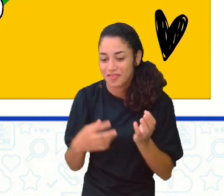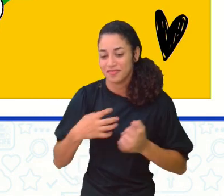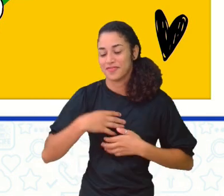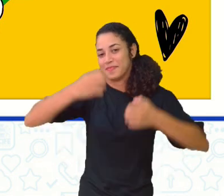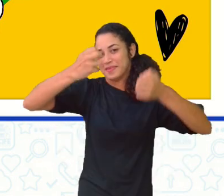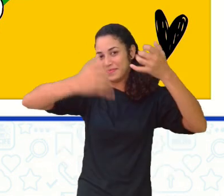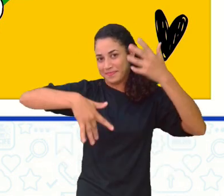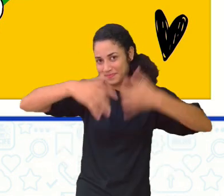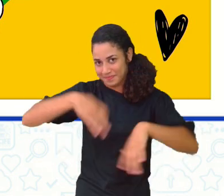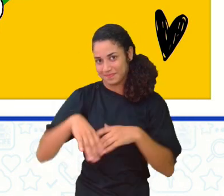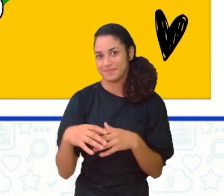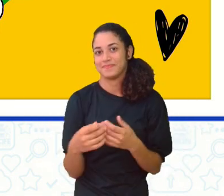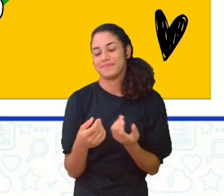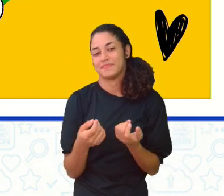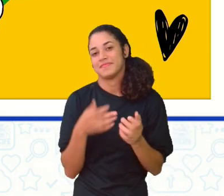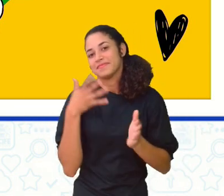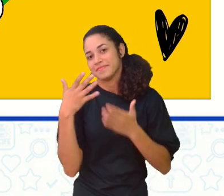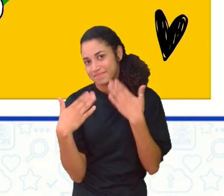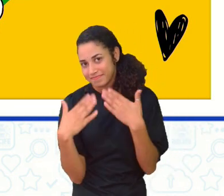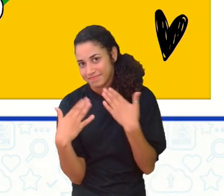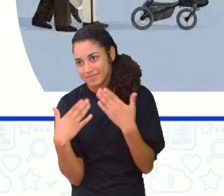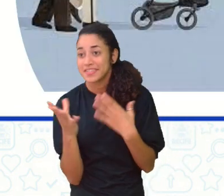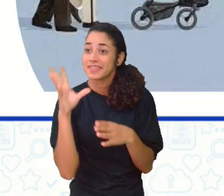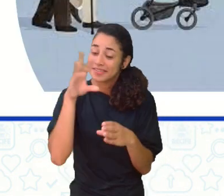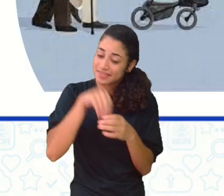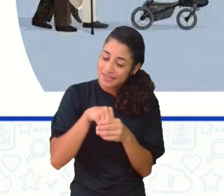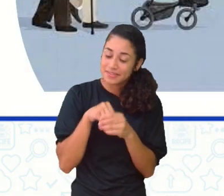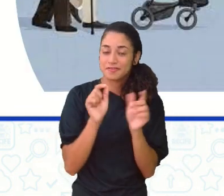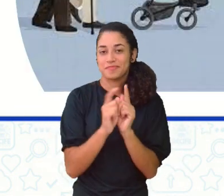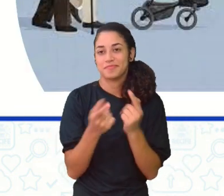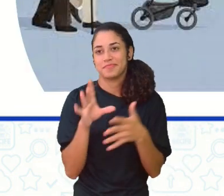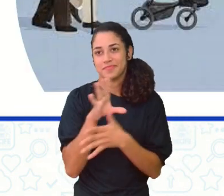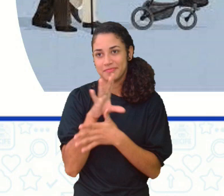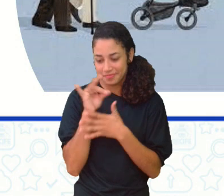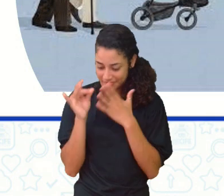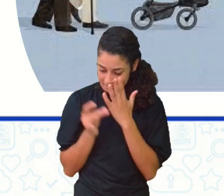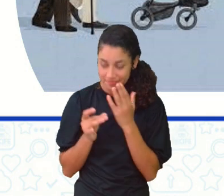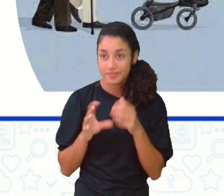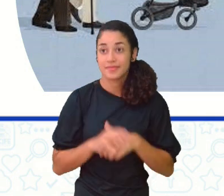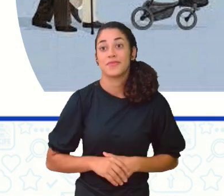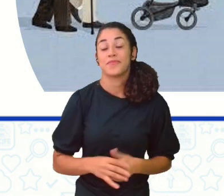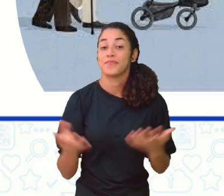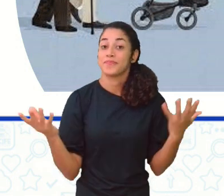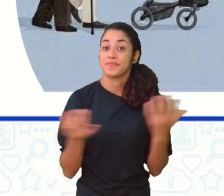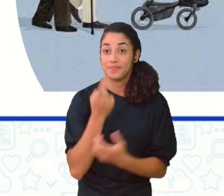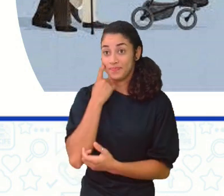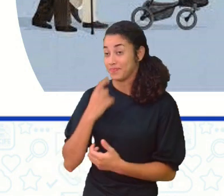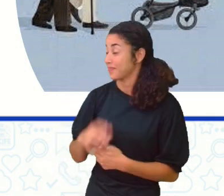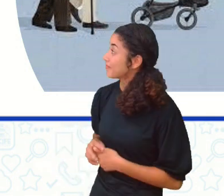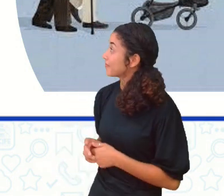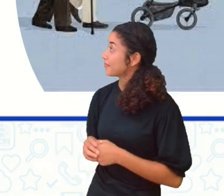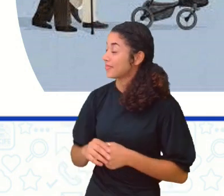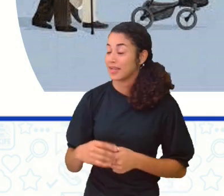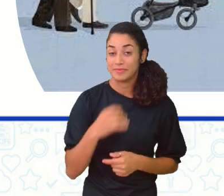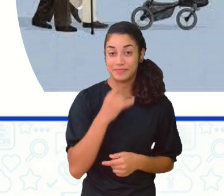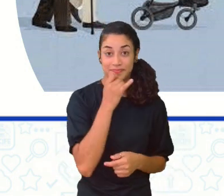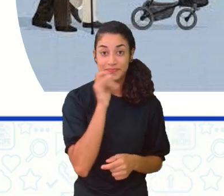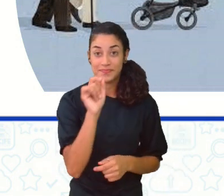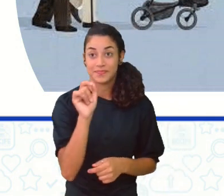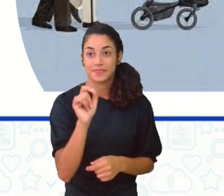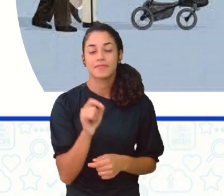encaixam dentro da gramática descritiva. E aí vejam mais esse exemplo aqui, não é?